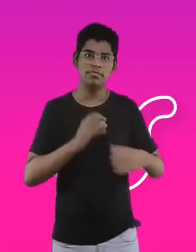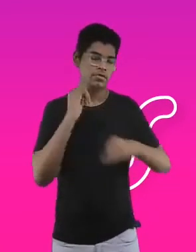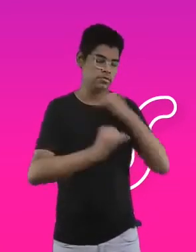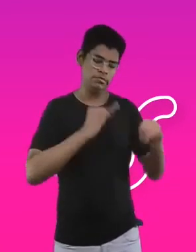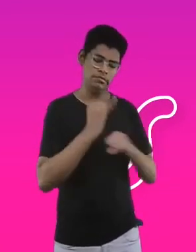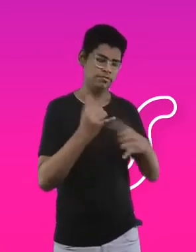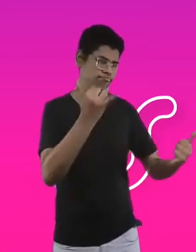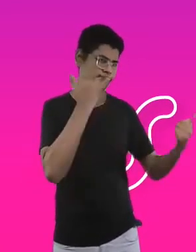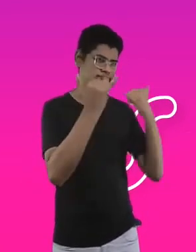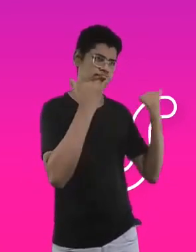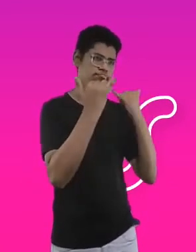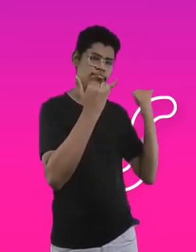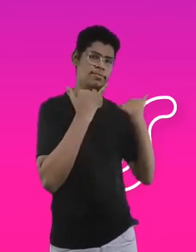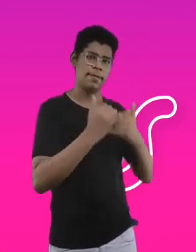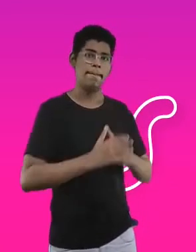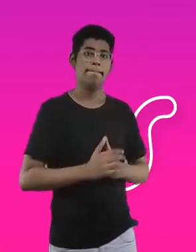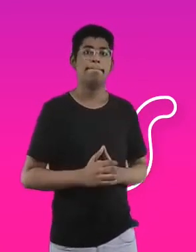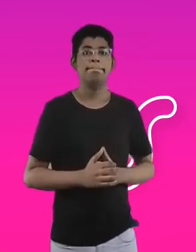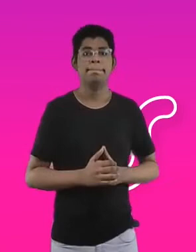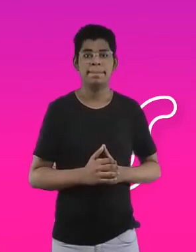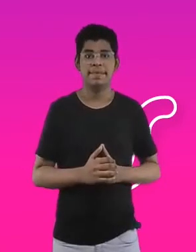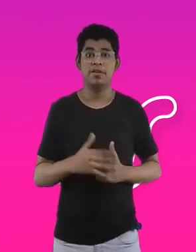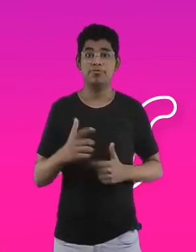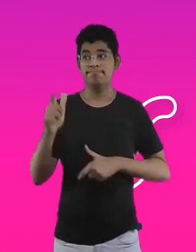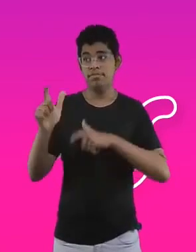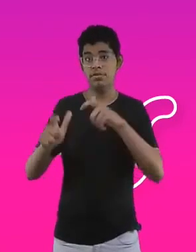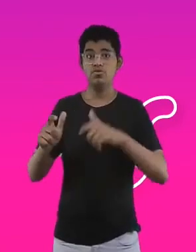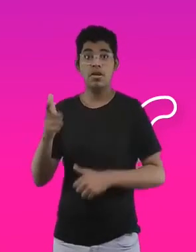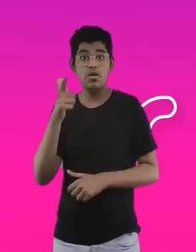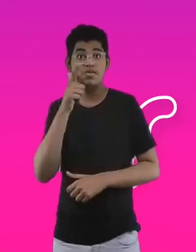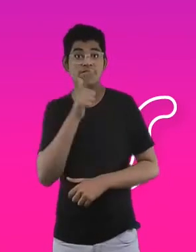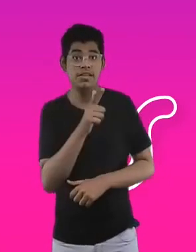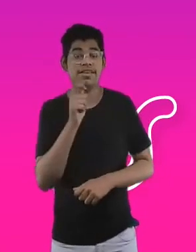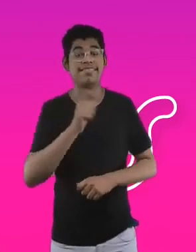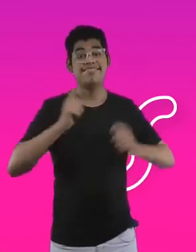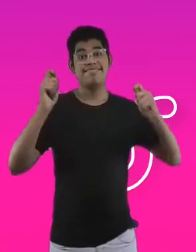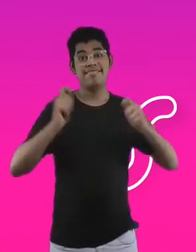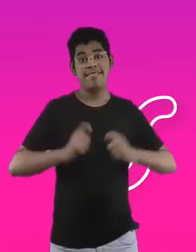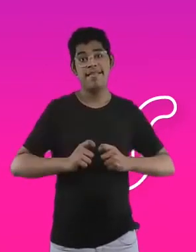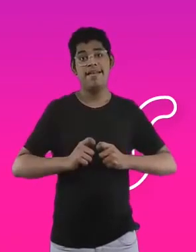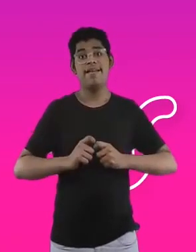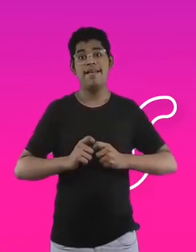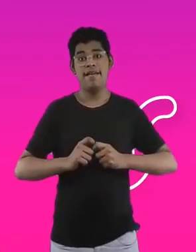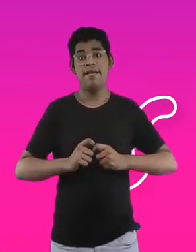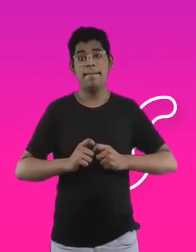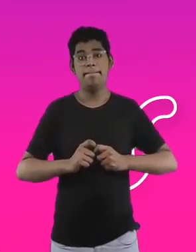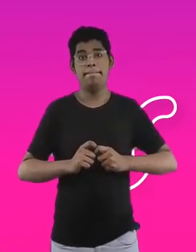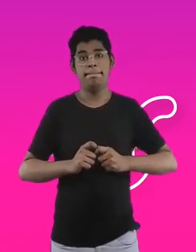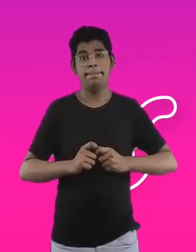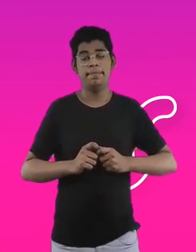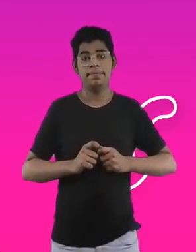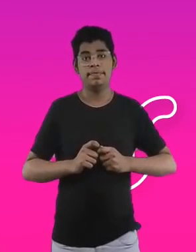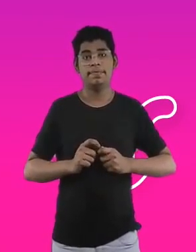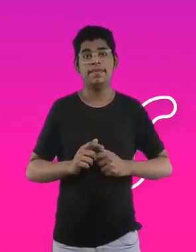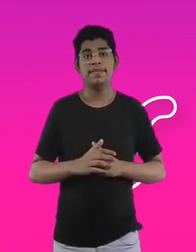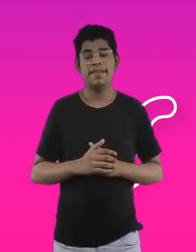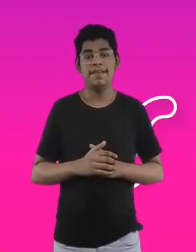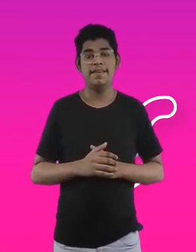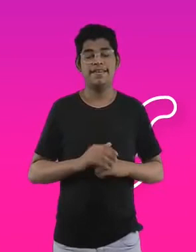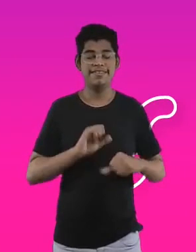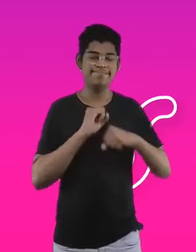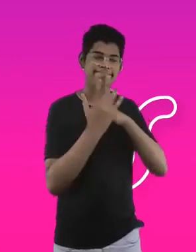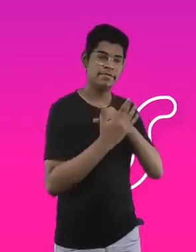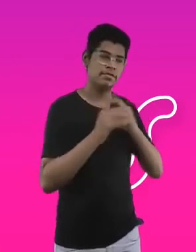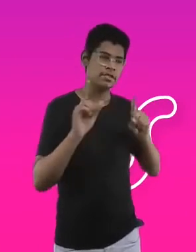Então, quem consegue estar conectado e não está aqui tendo que lidar com as questões de viver essa pandemia, os desafios, né, de estar sem